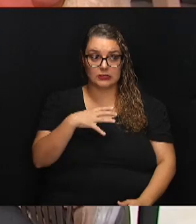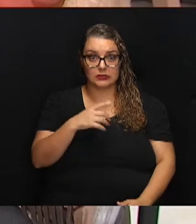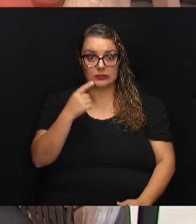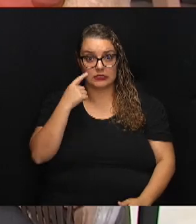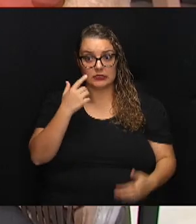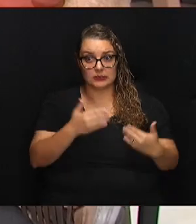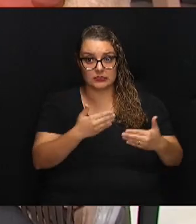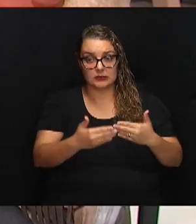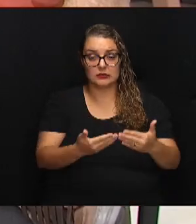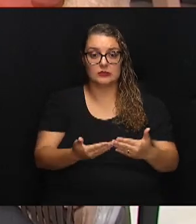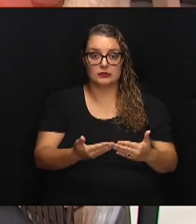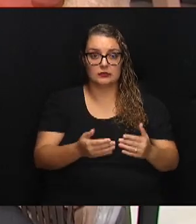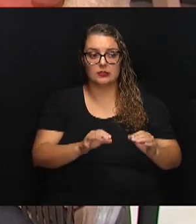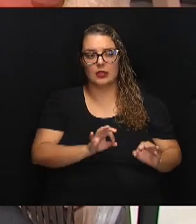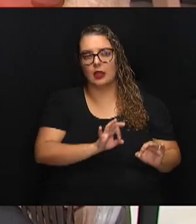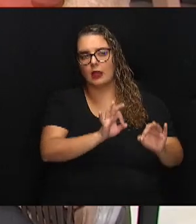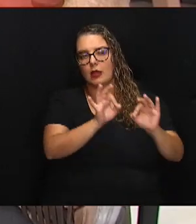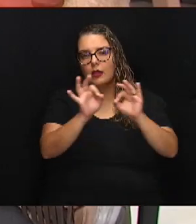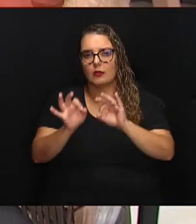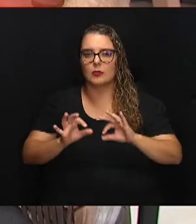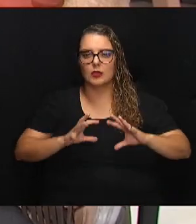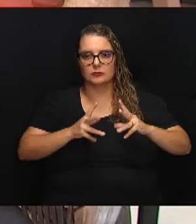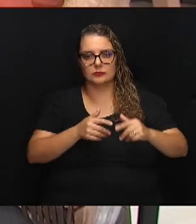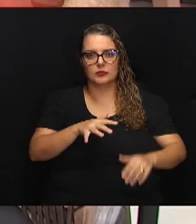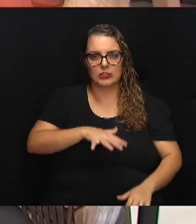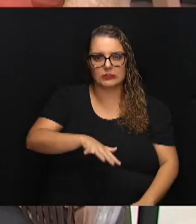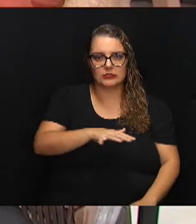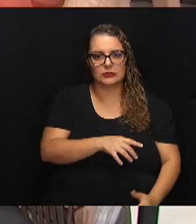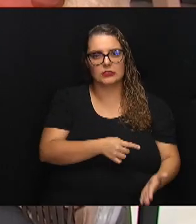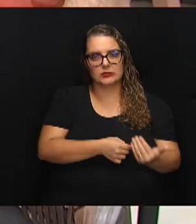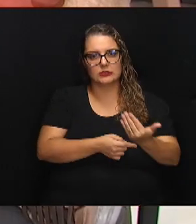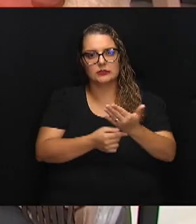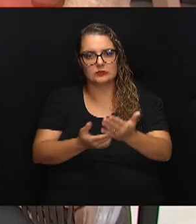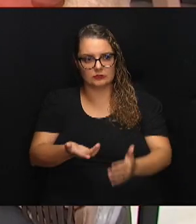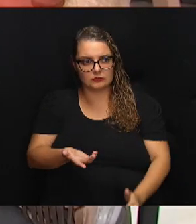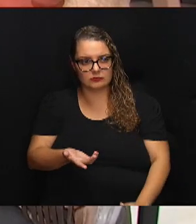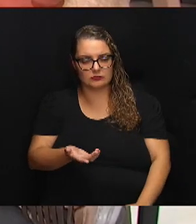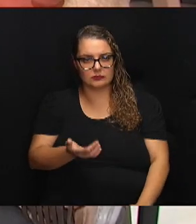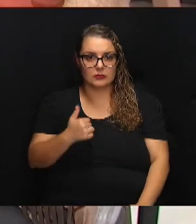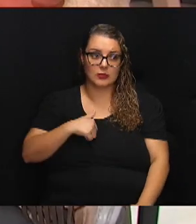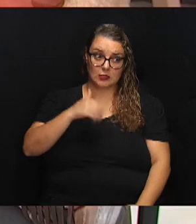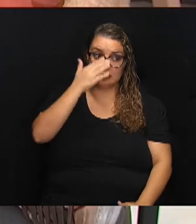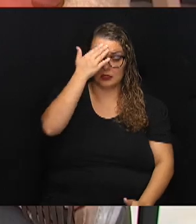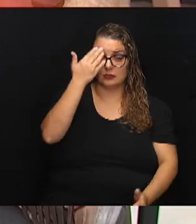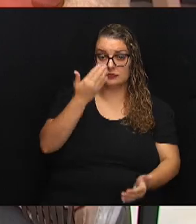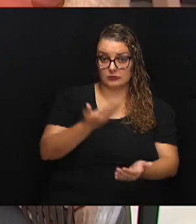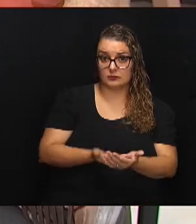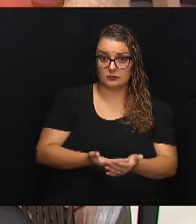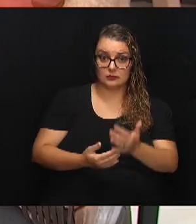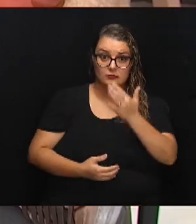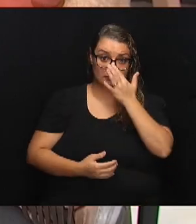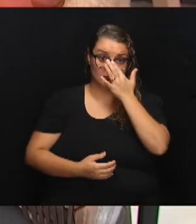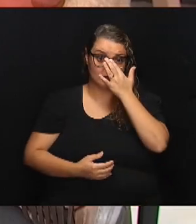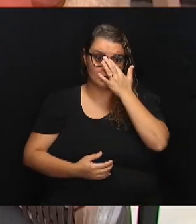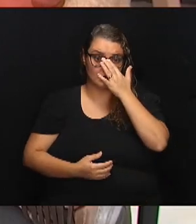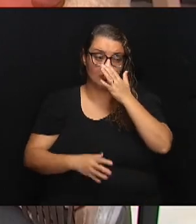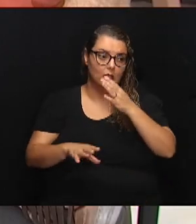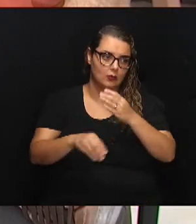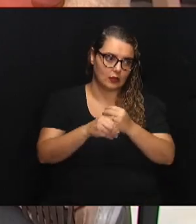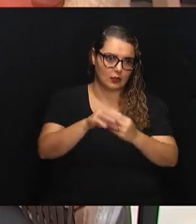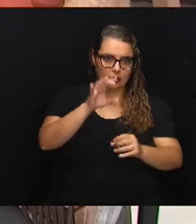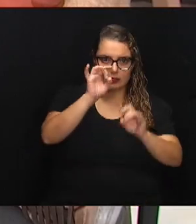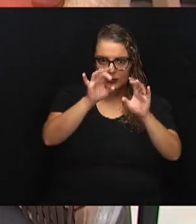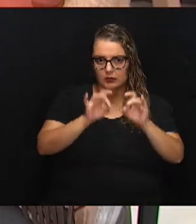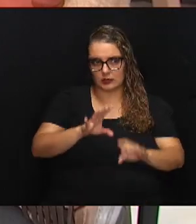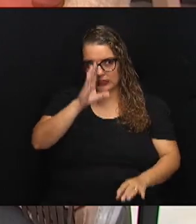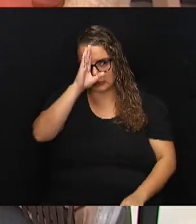constância. Acompanhou toda essa parte de tecnologia que eu acredito que seja o ingrediente